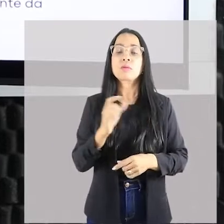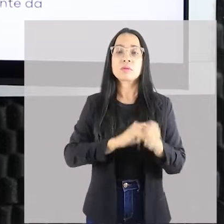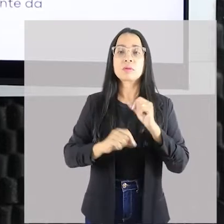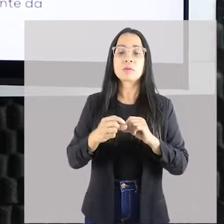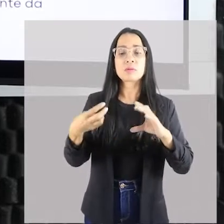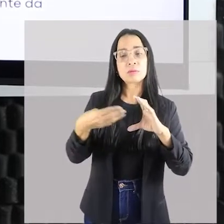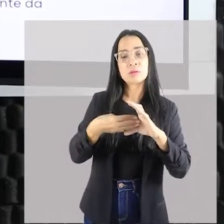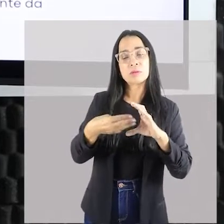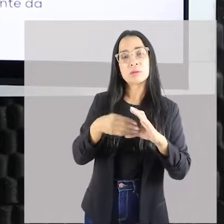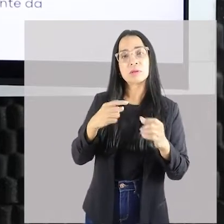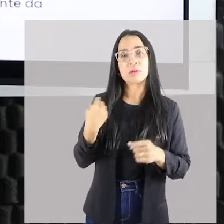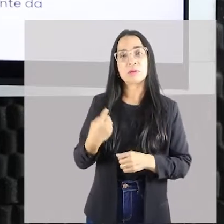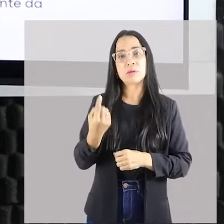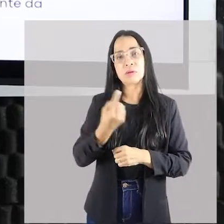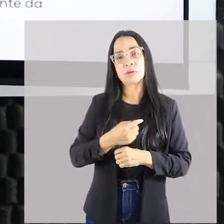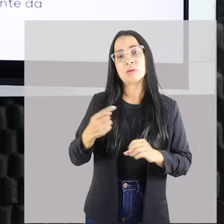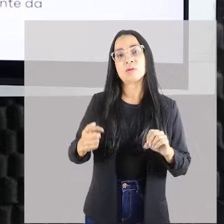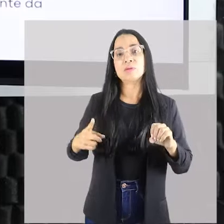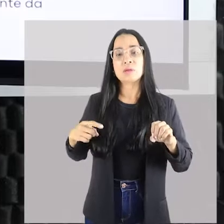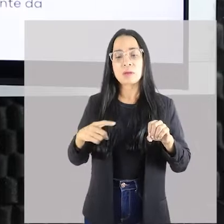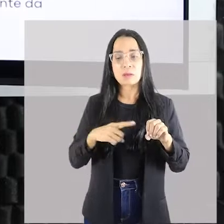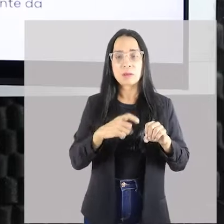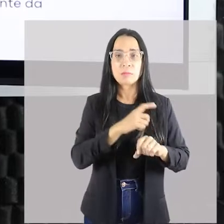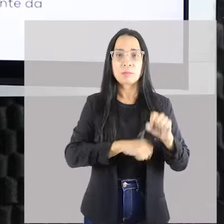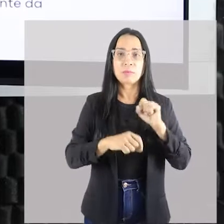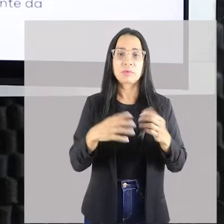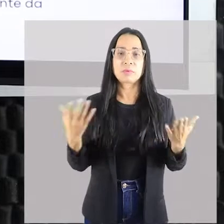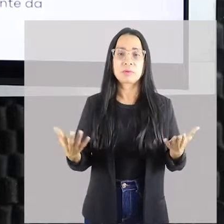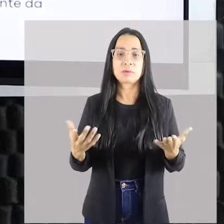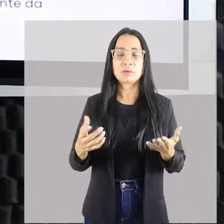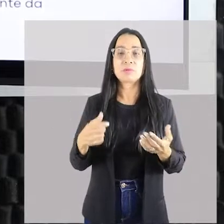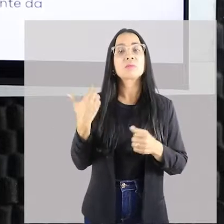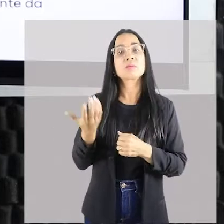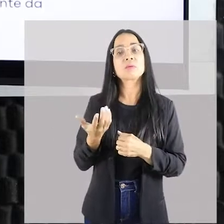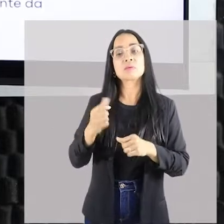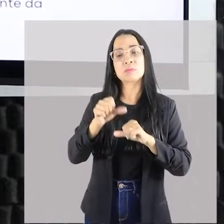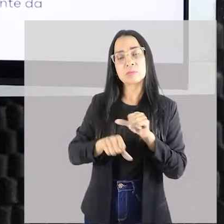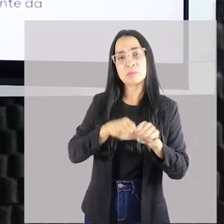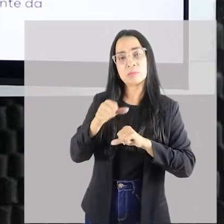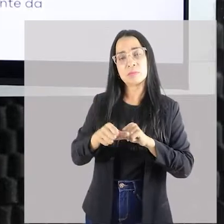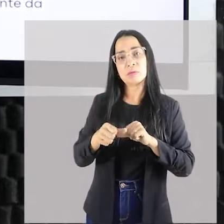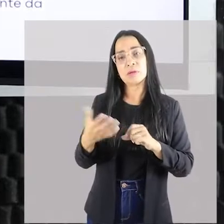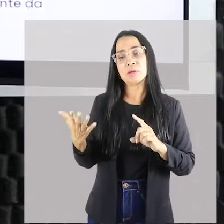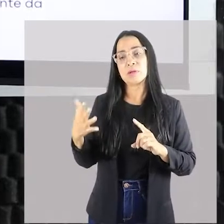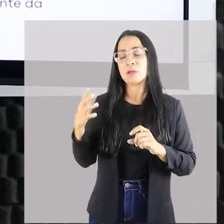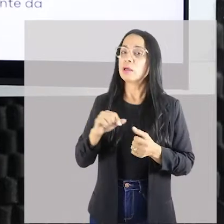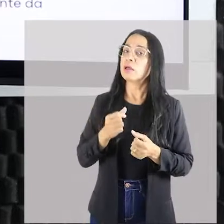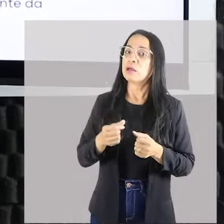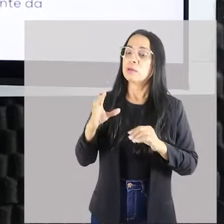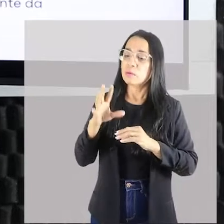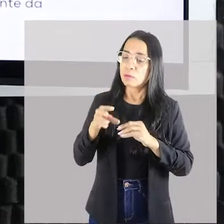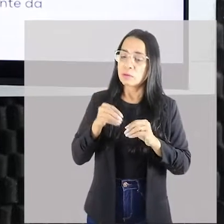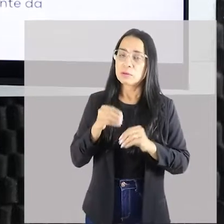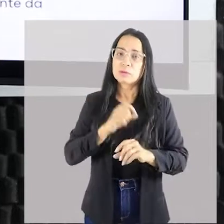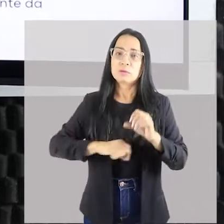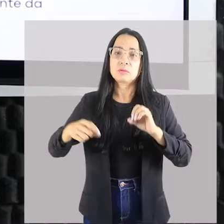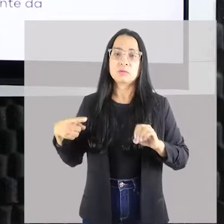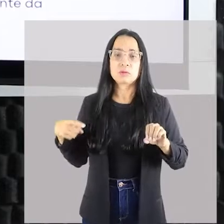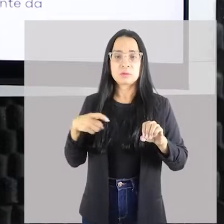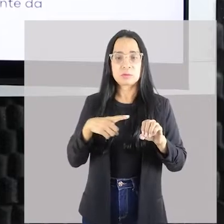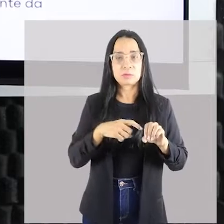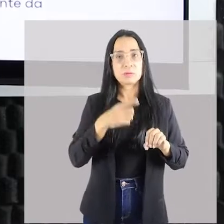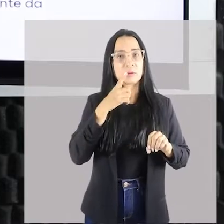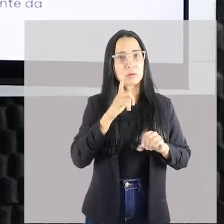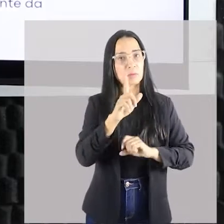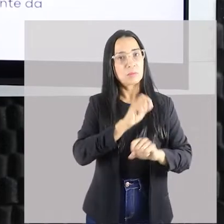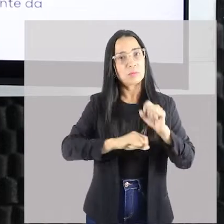essas células? Os nossos gametas. Então, quando uma mutação ela atinge os teus gametas, você vai conseguir passar ela